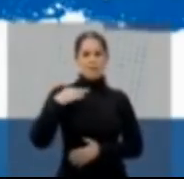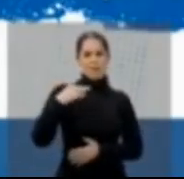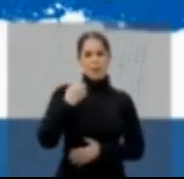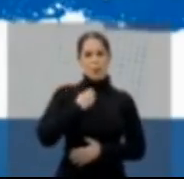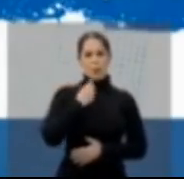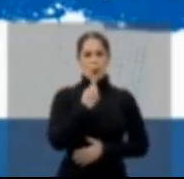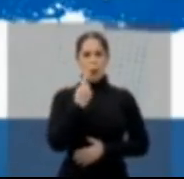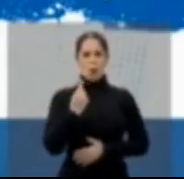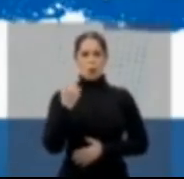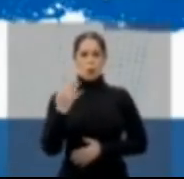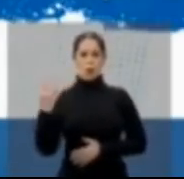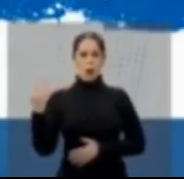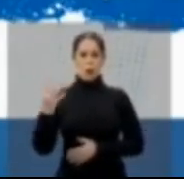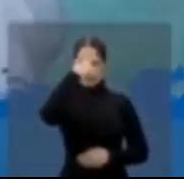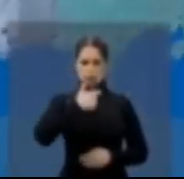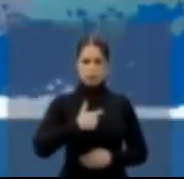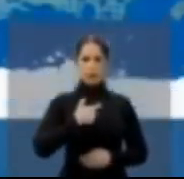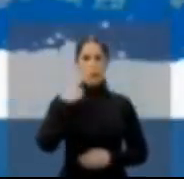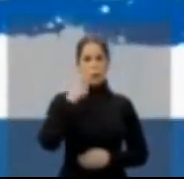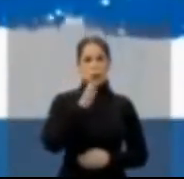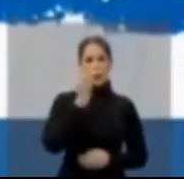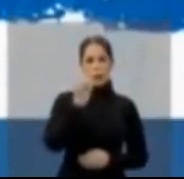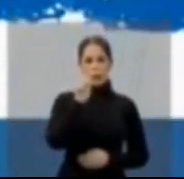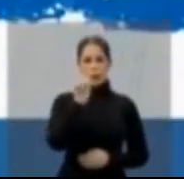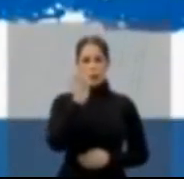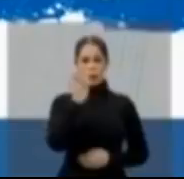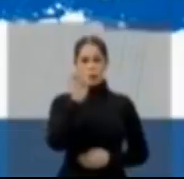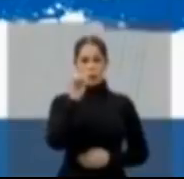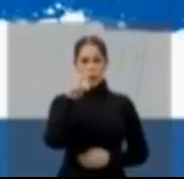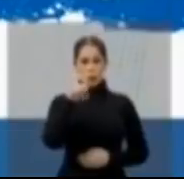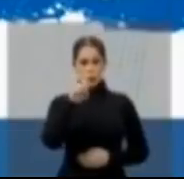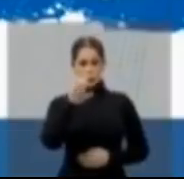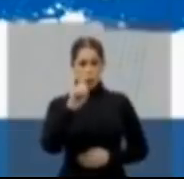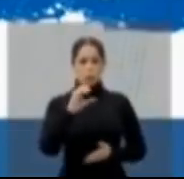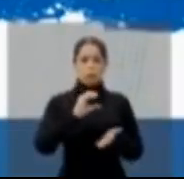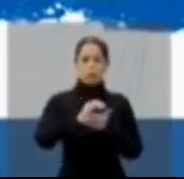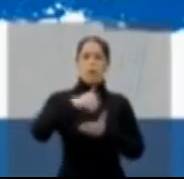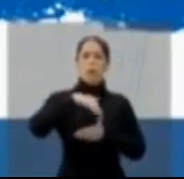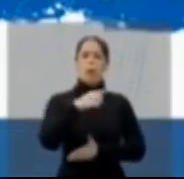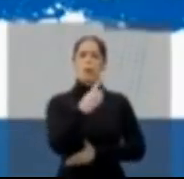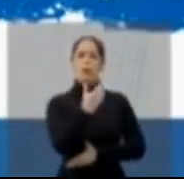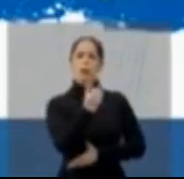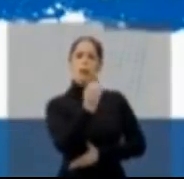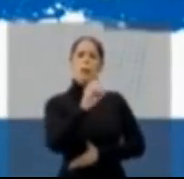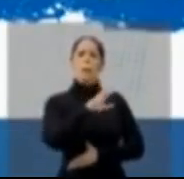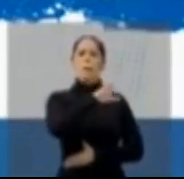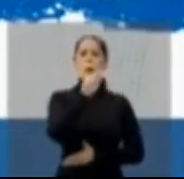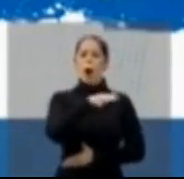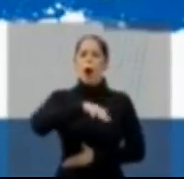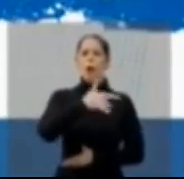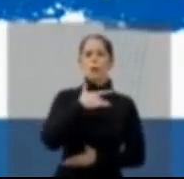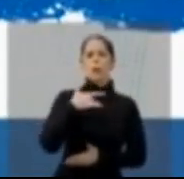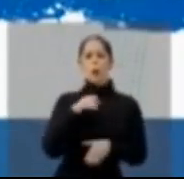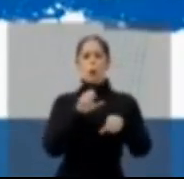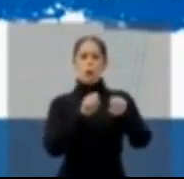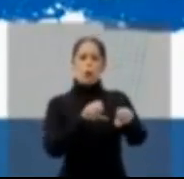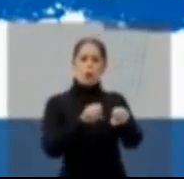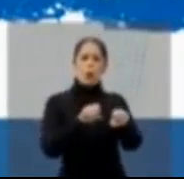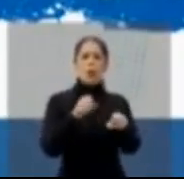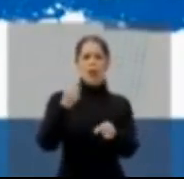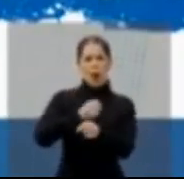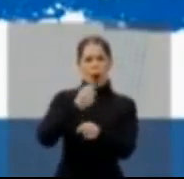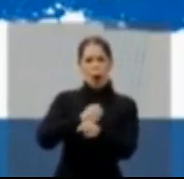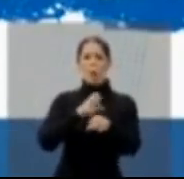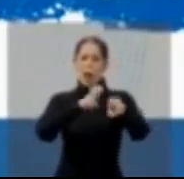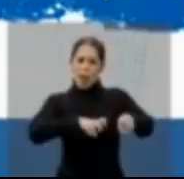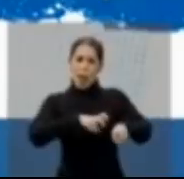federal, 1144. Sou o deputado federal Afonso Rahn. Destinei mais de 160 milhões para a saúde,